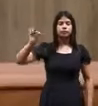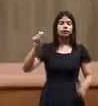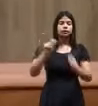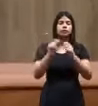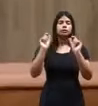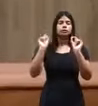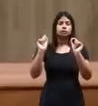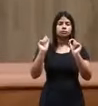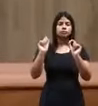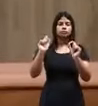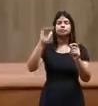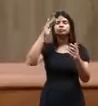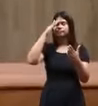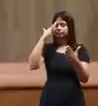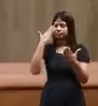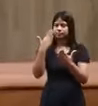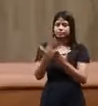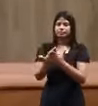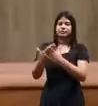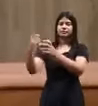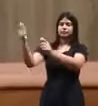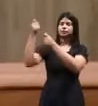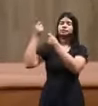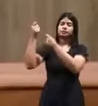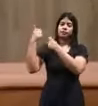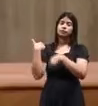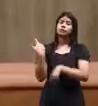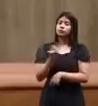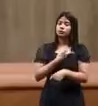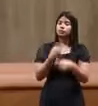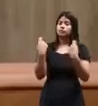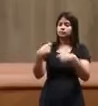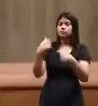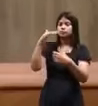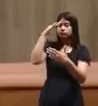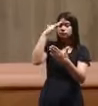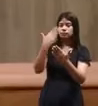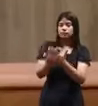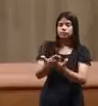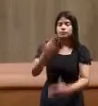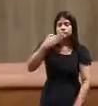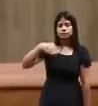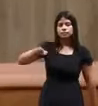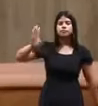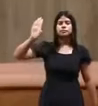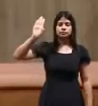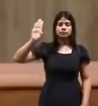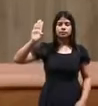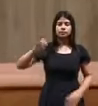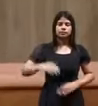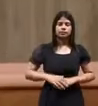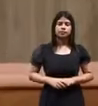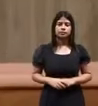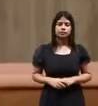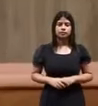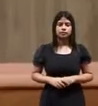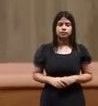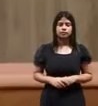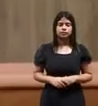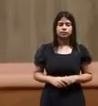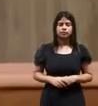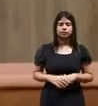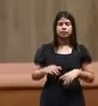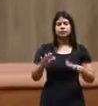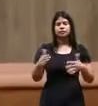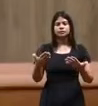E abraçando. Agarrou! Se agarre na promessa e deixa o pau quebrar. É assim ou não é? Não, mas tem